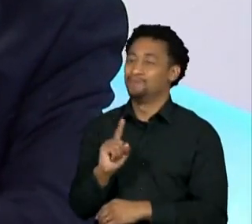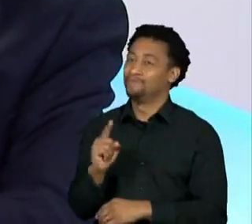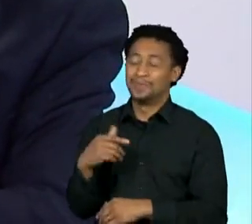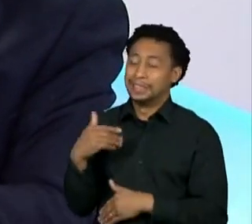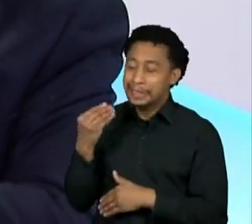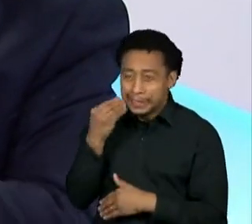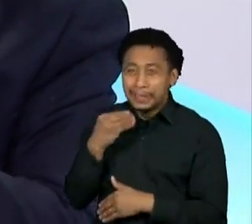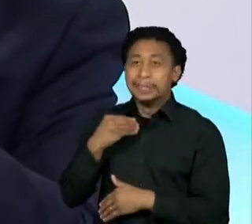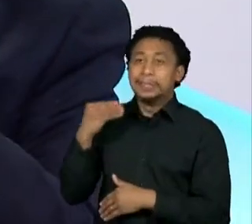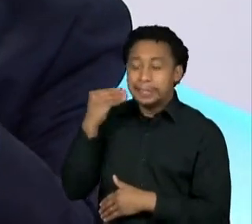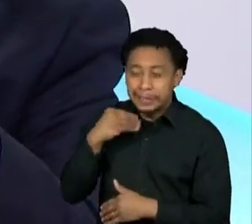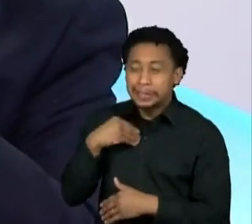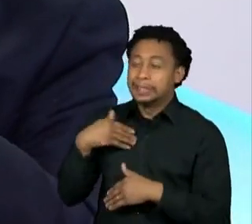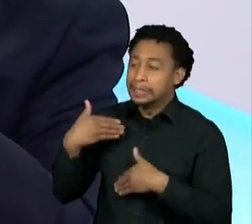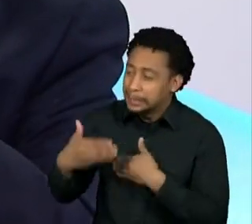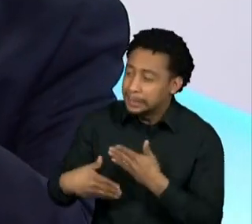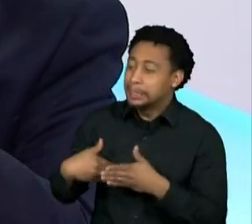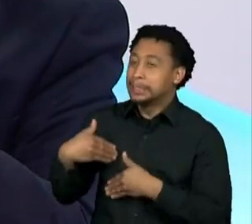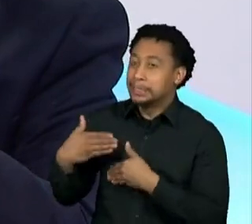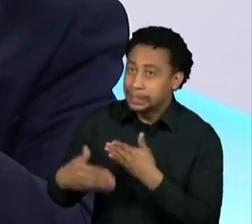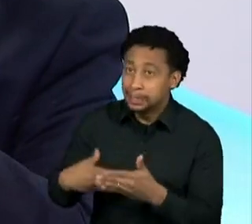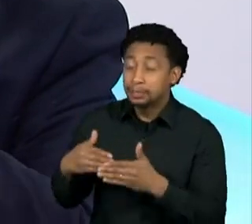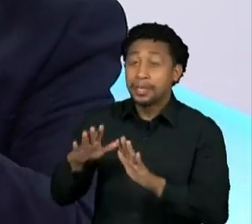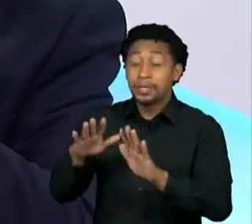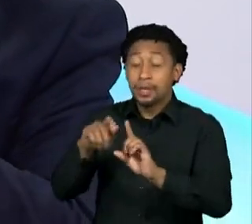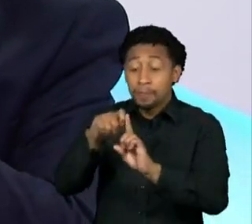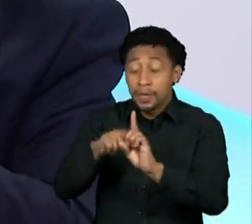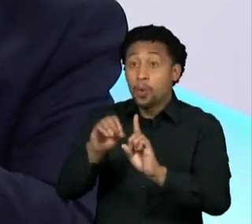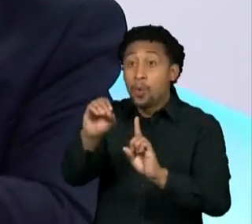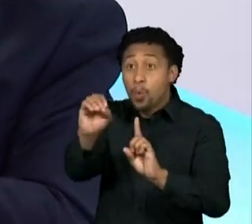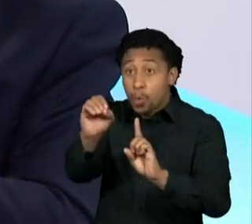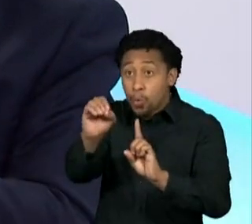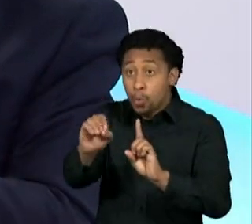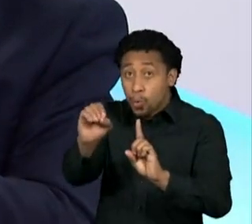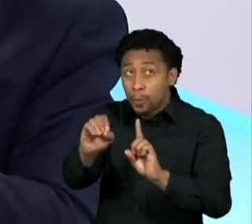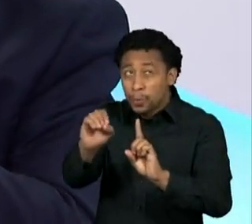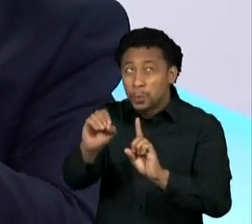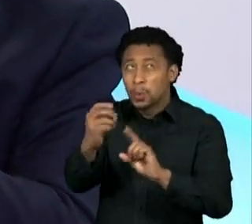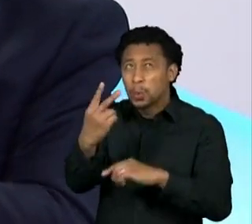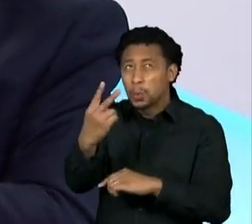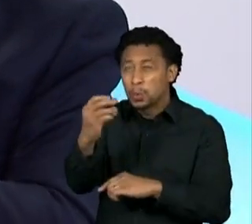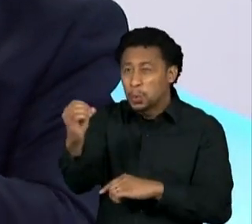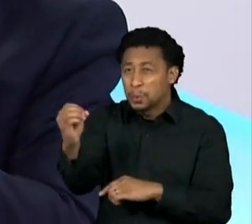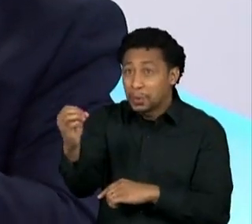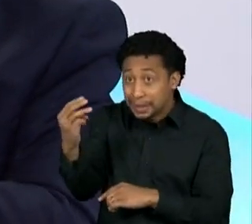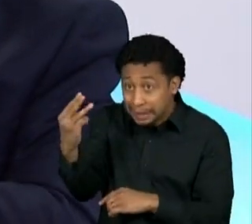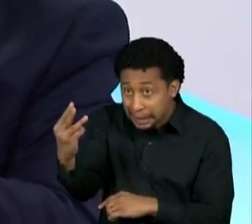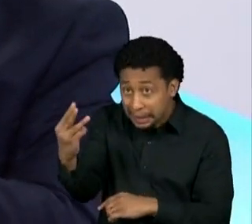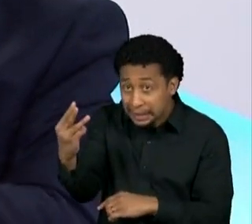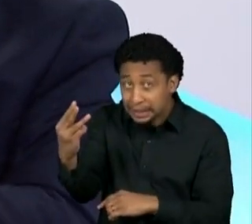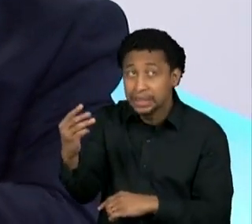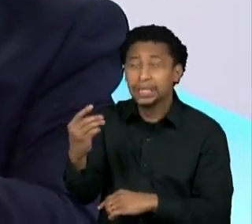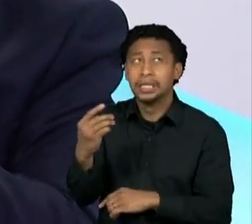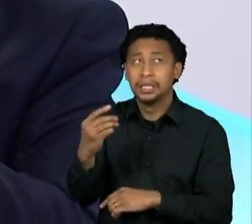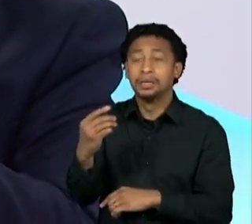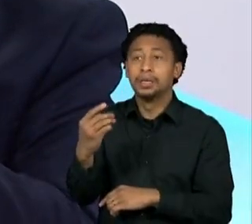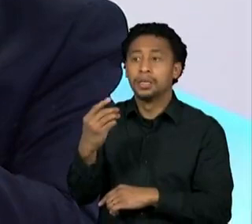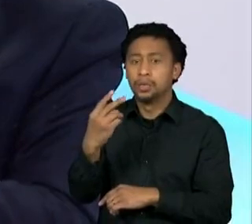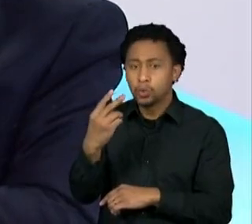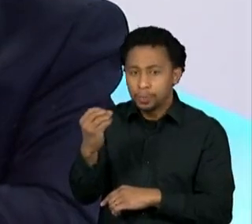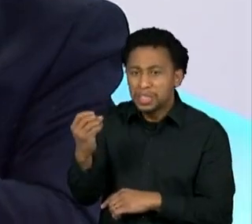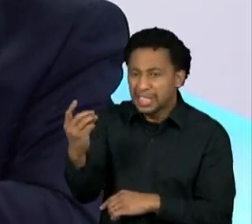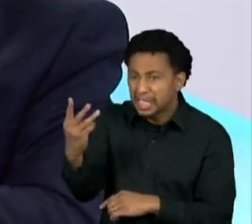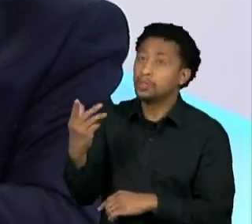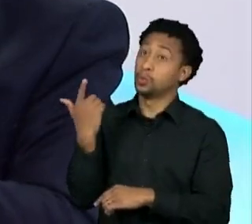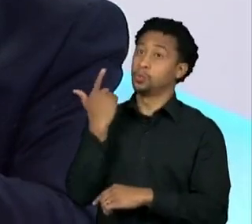três que ele tá na tá na medida provisória do texto O caput da Medida Provisória diz que eles estavam fazendo um programa que